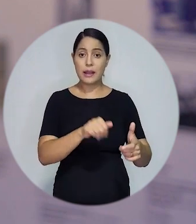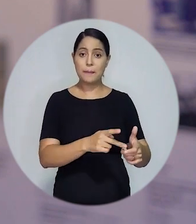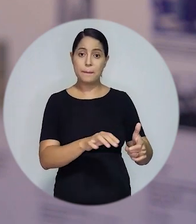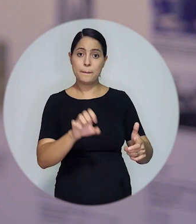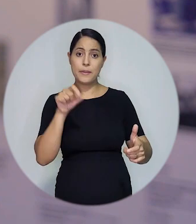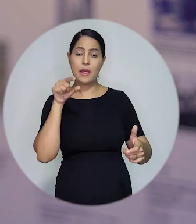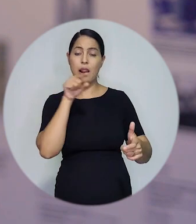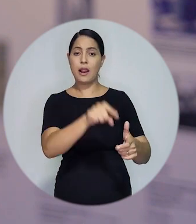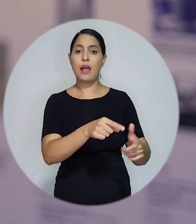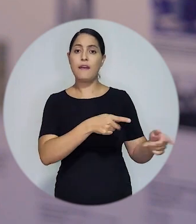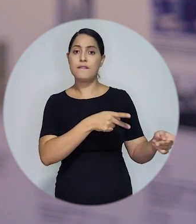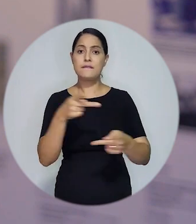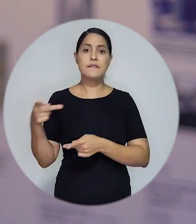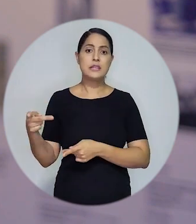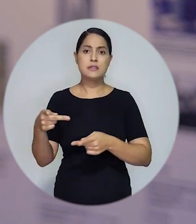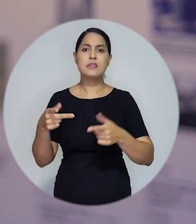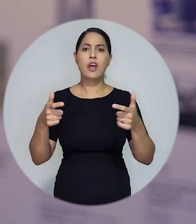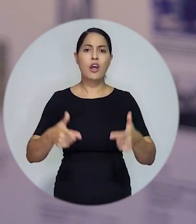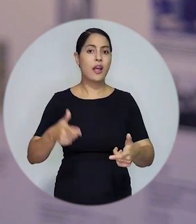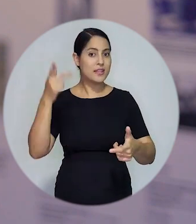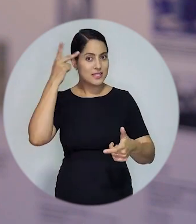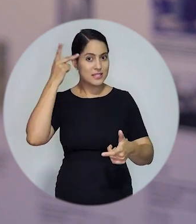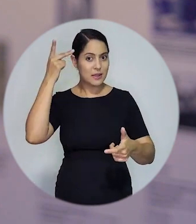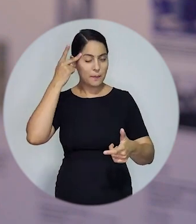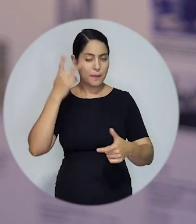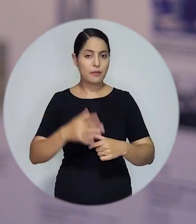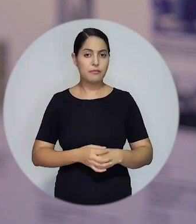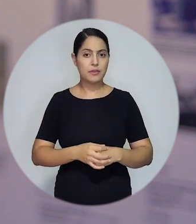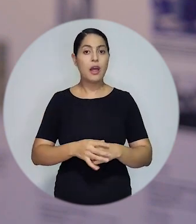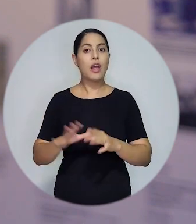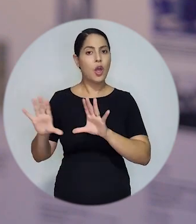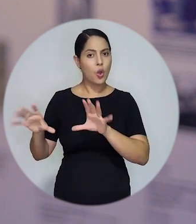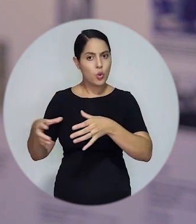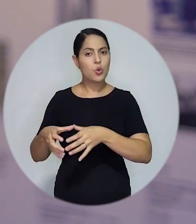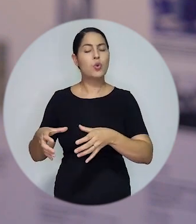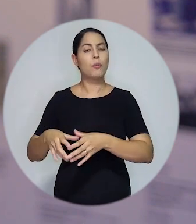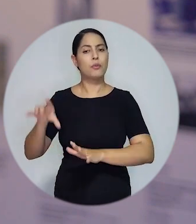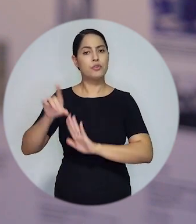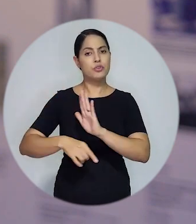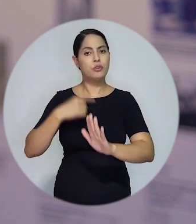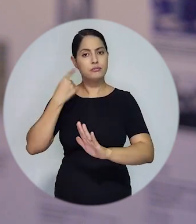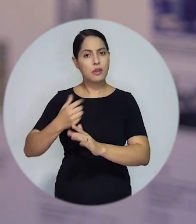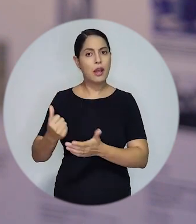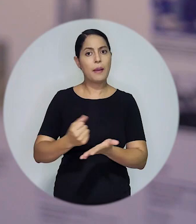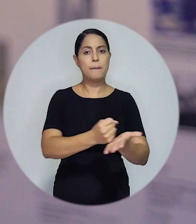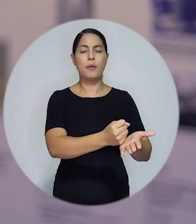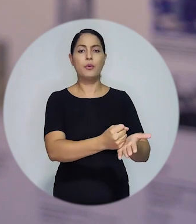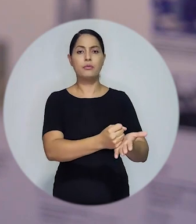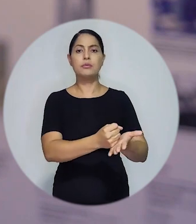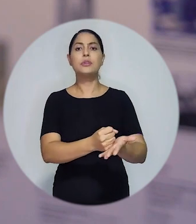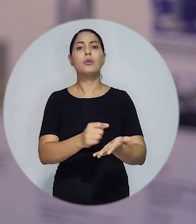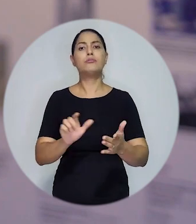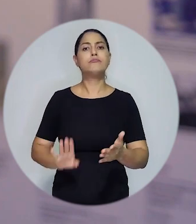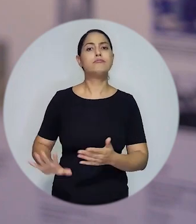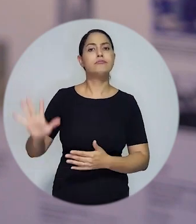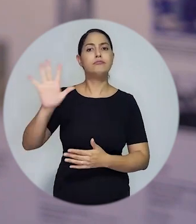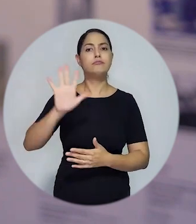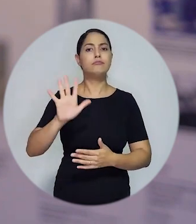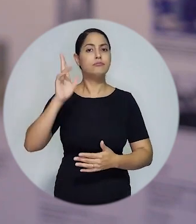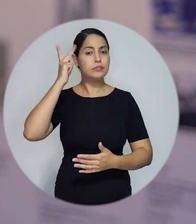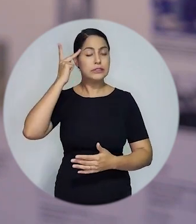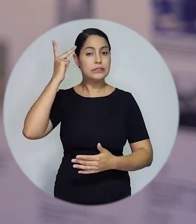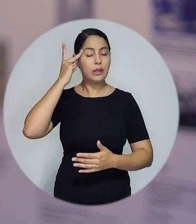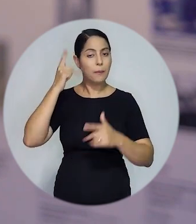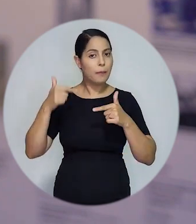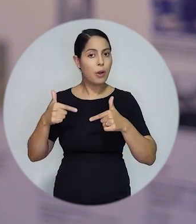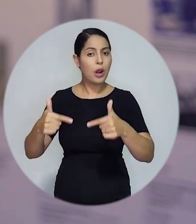advogados. A solenidade faz parte da visita à seccional de São Paulo para a Caravana Nacional das Prerrogativas. Durante toda a agenda paulista,